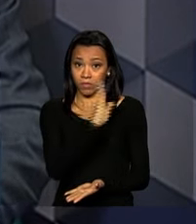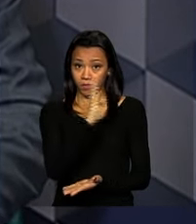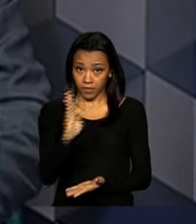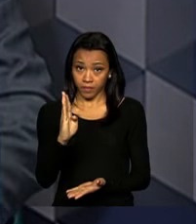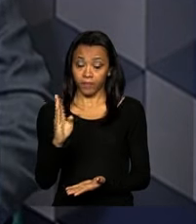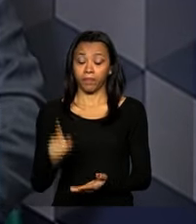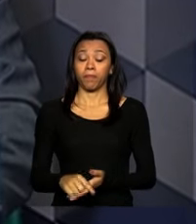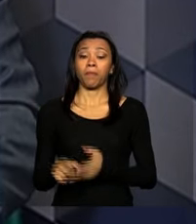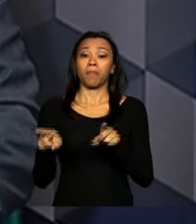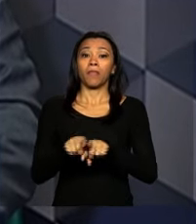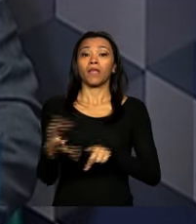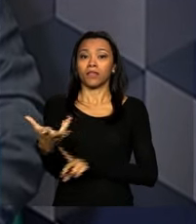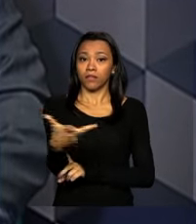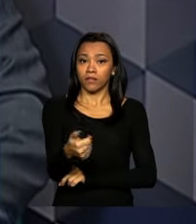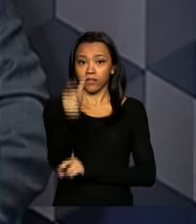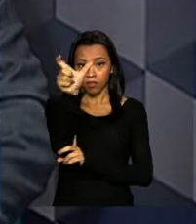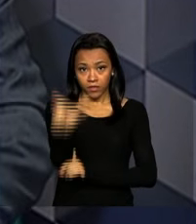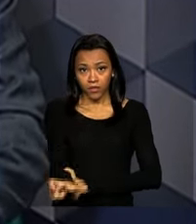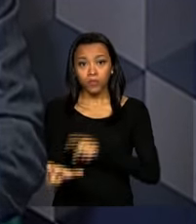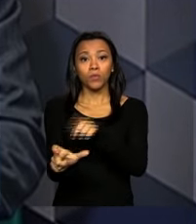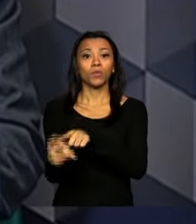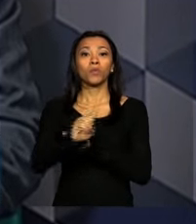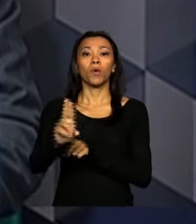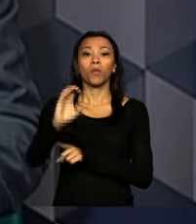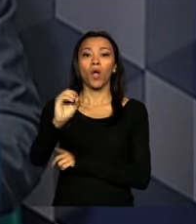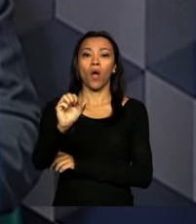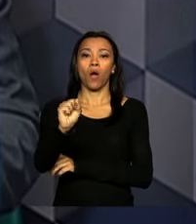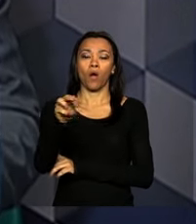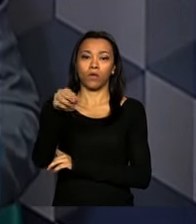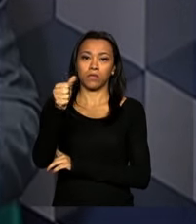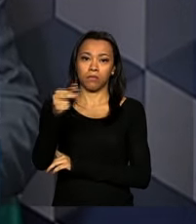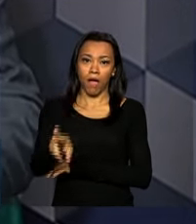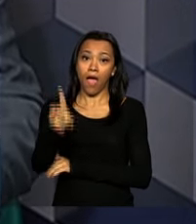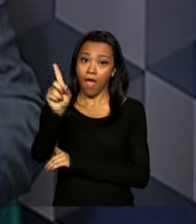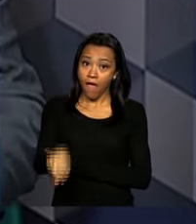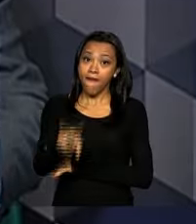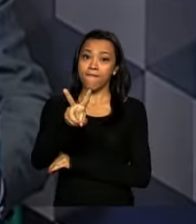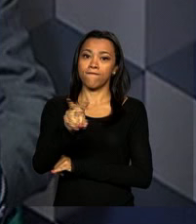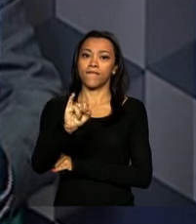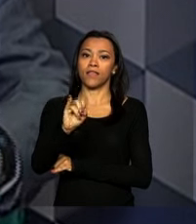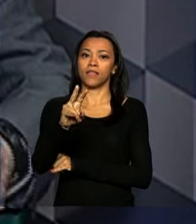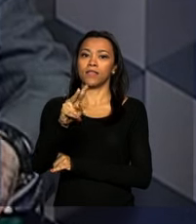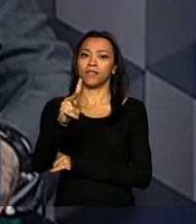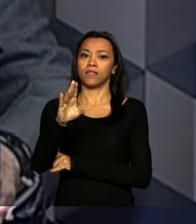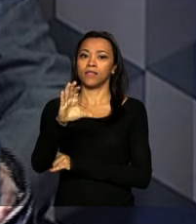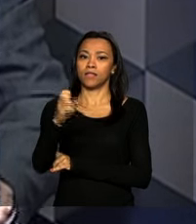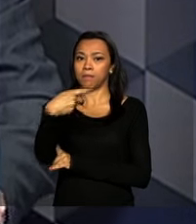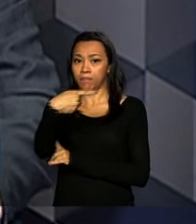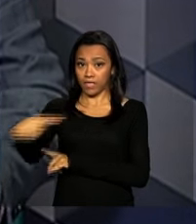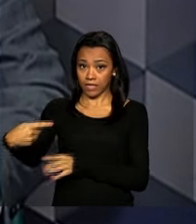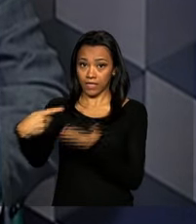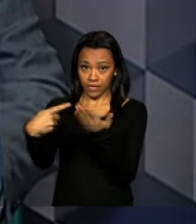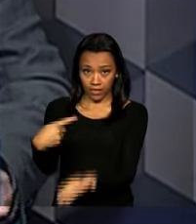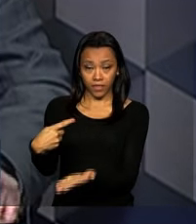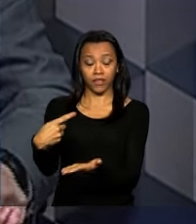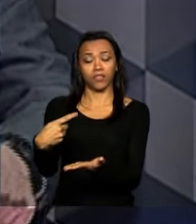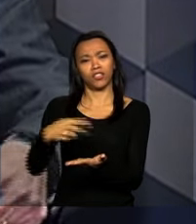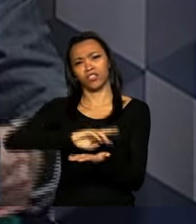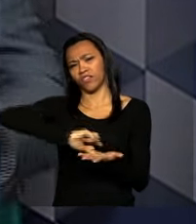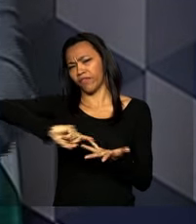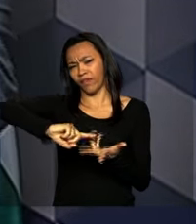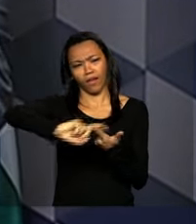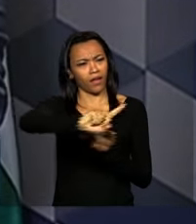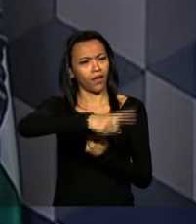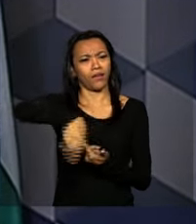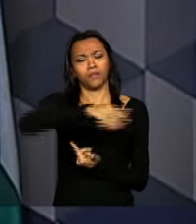Excelentíssimo senhor Osmar Dias, vice-presidente de agronegócio, em nome do qual cumprimento todos os vice-presidentes do banco, todos os